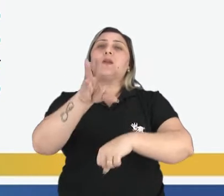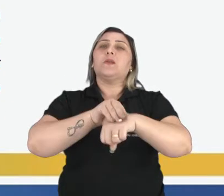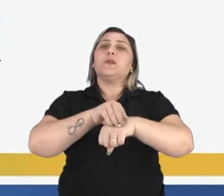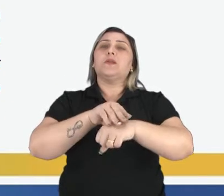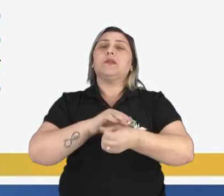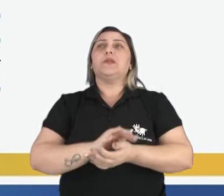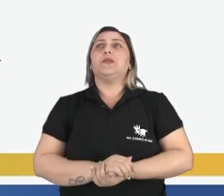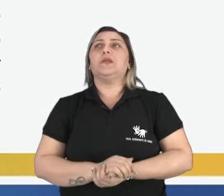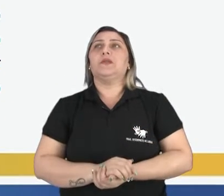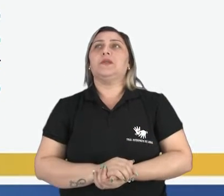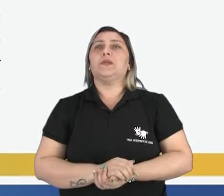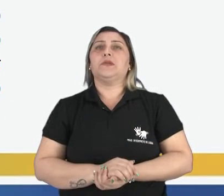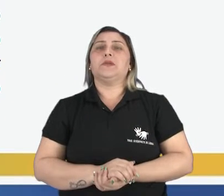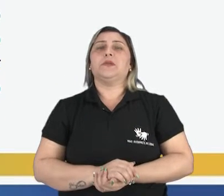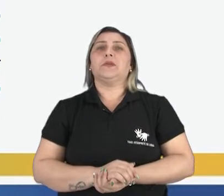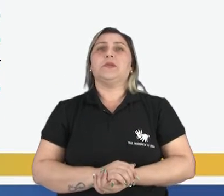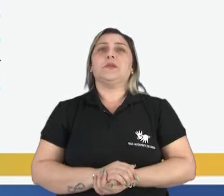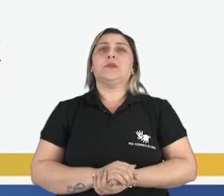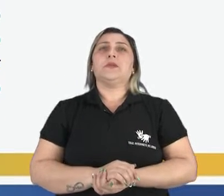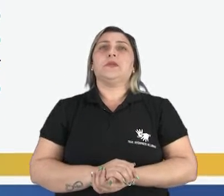conhecimento